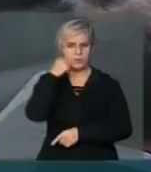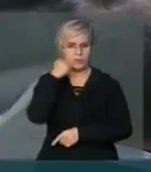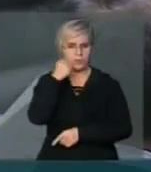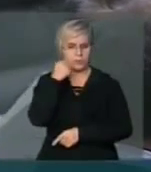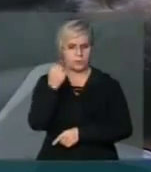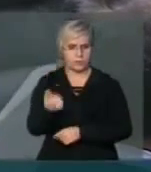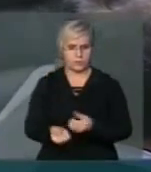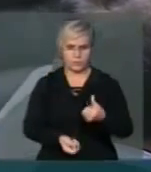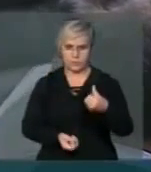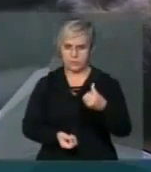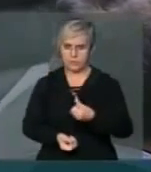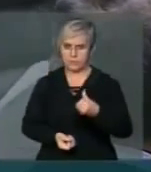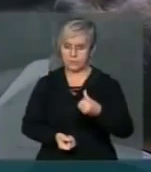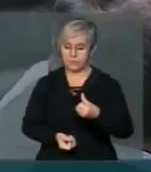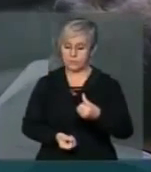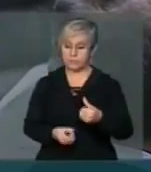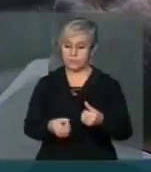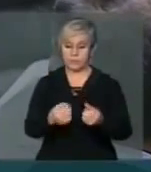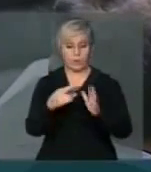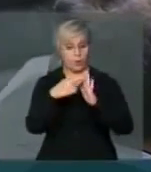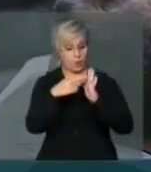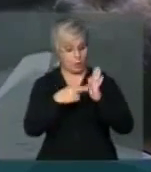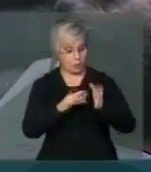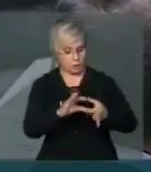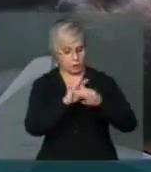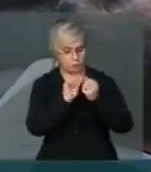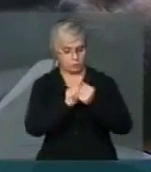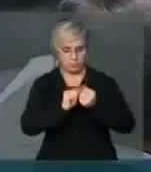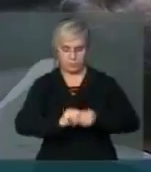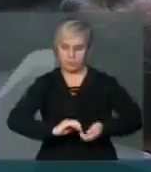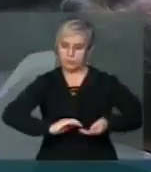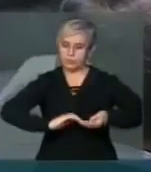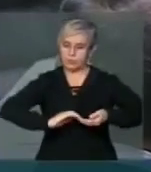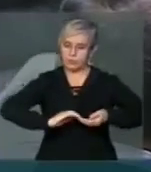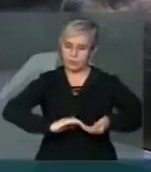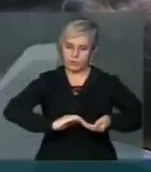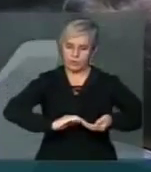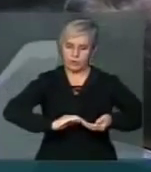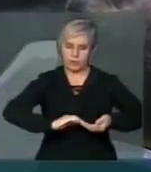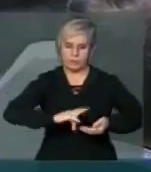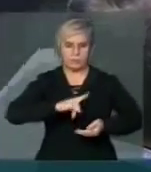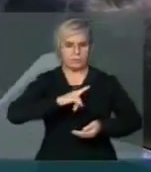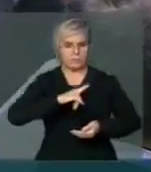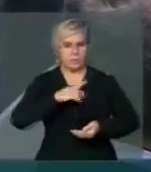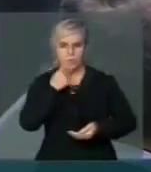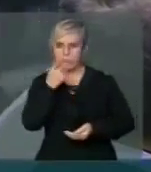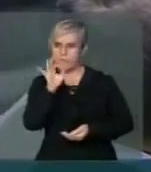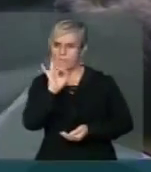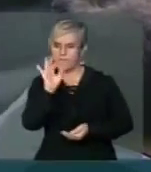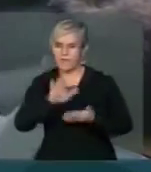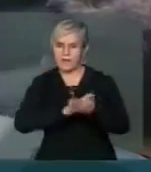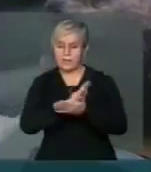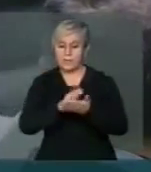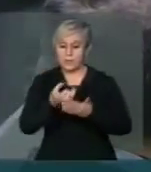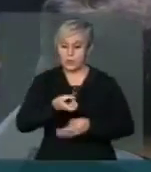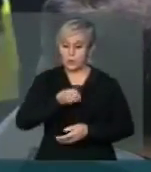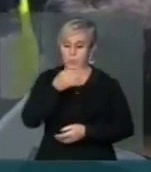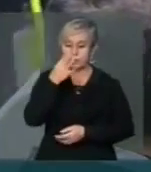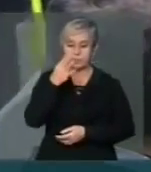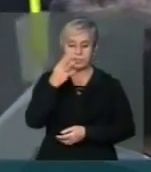Ponto 6. Muito embora o Regimento Comum do Congresso Nacional seja omisso em relação ao quórum